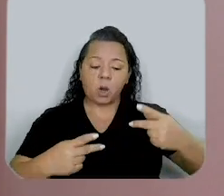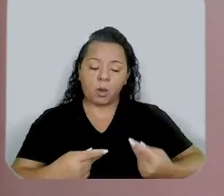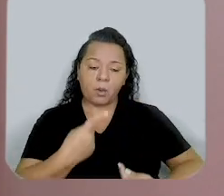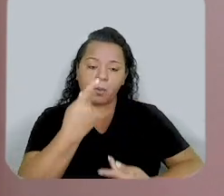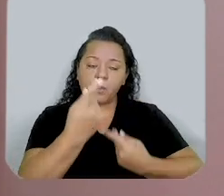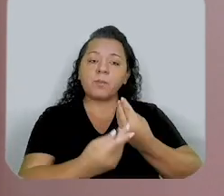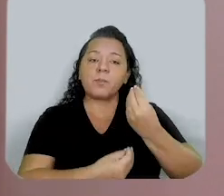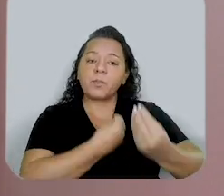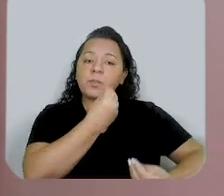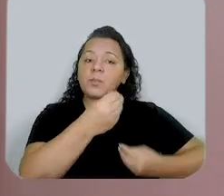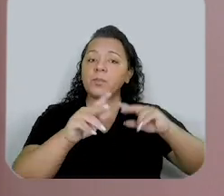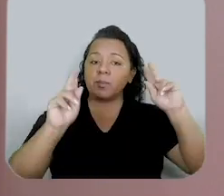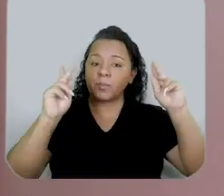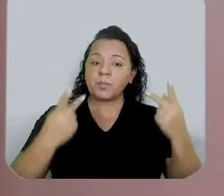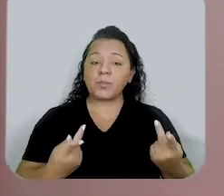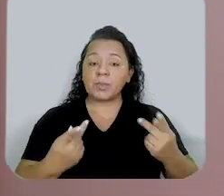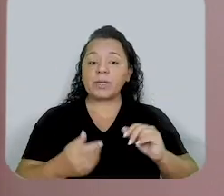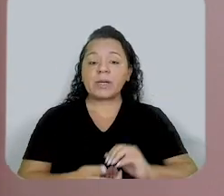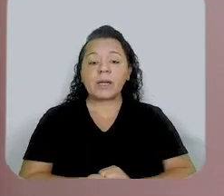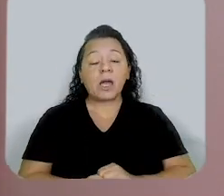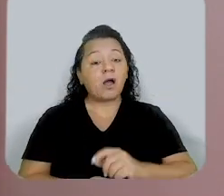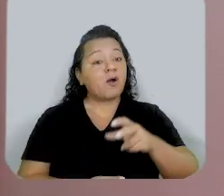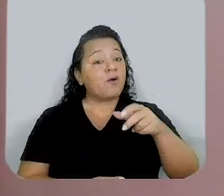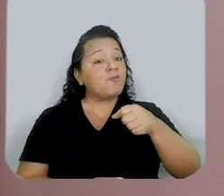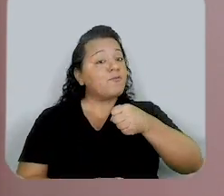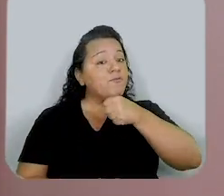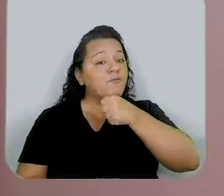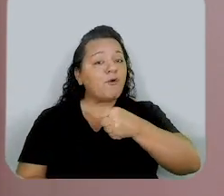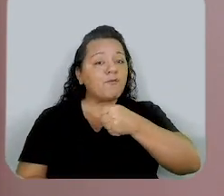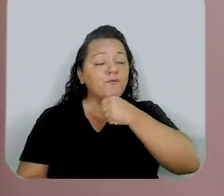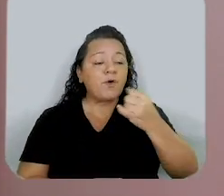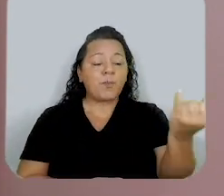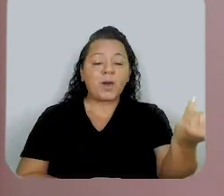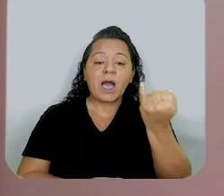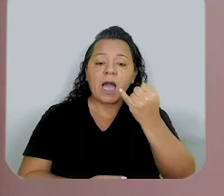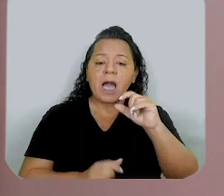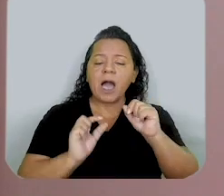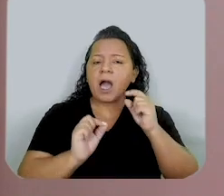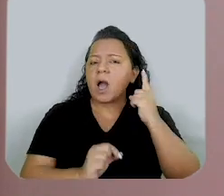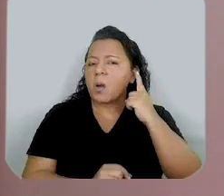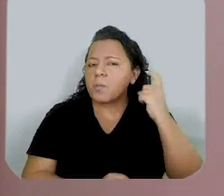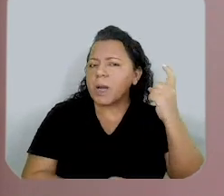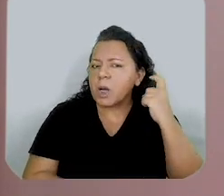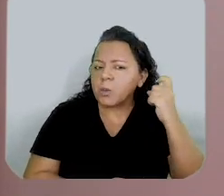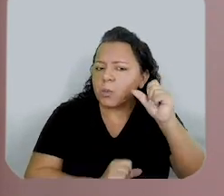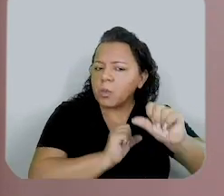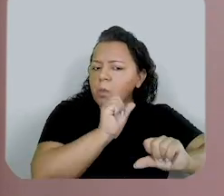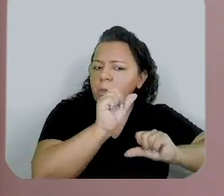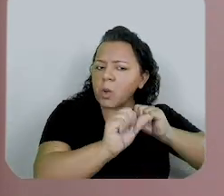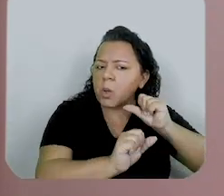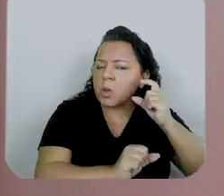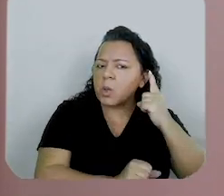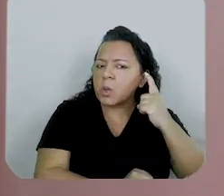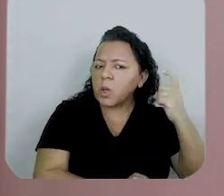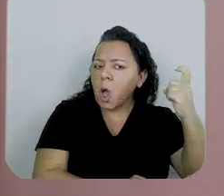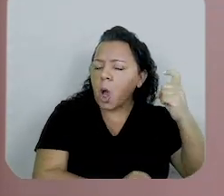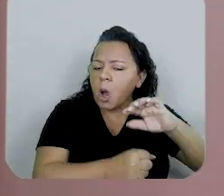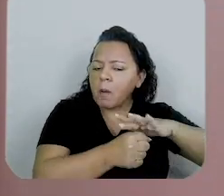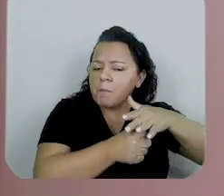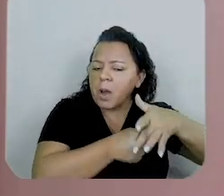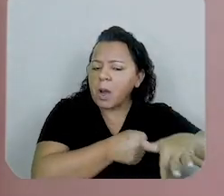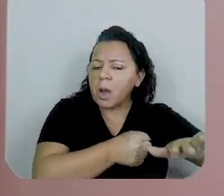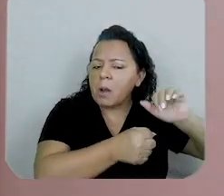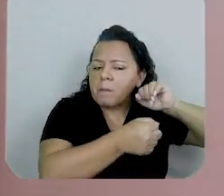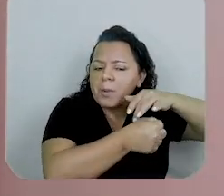né, ela comunica, ela está avisando, né? Eu me lembro muito bem uma vez, quando ele acordou, eu